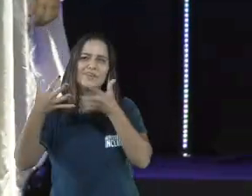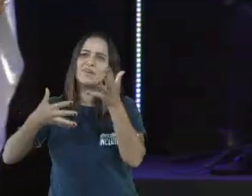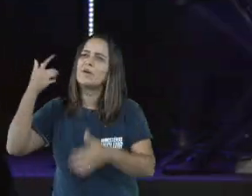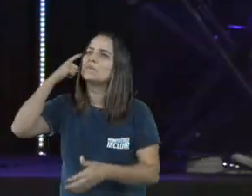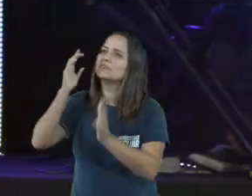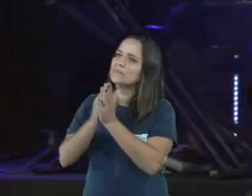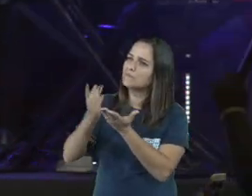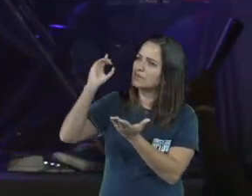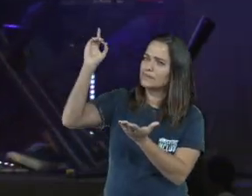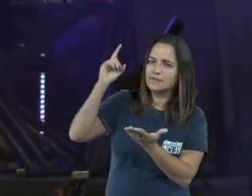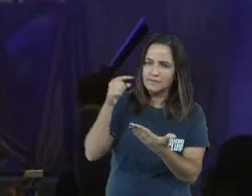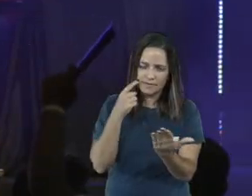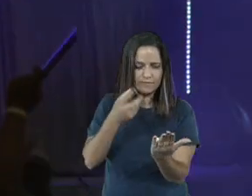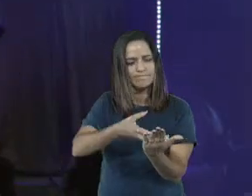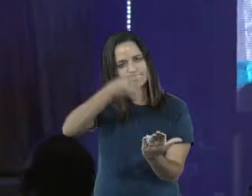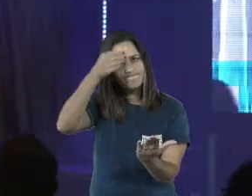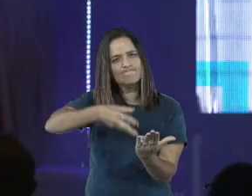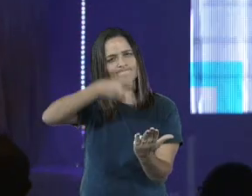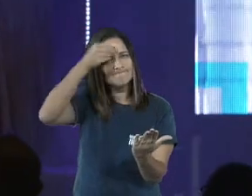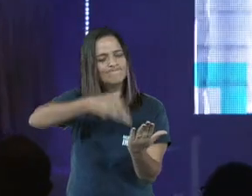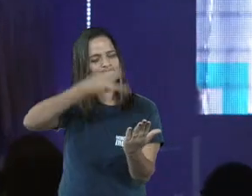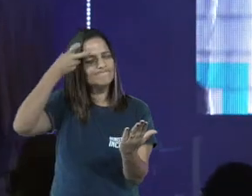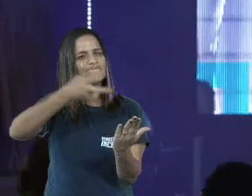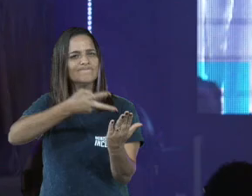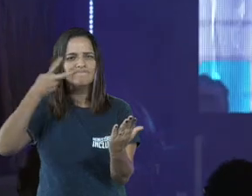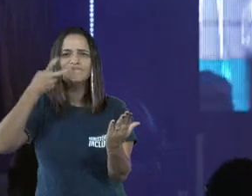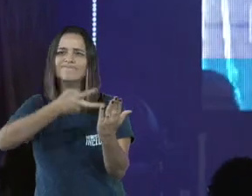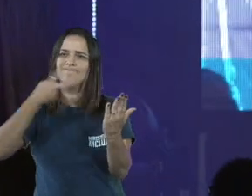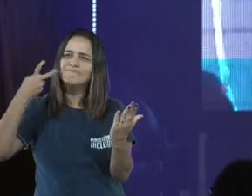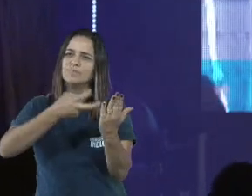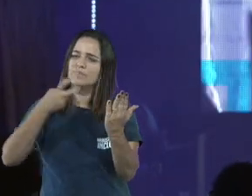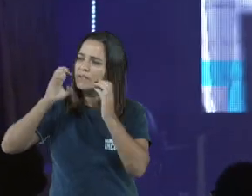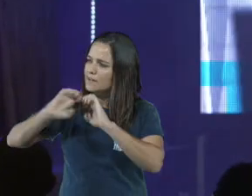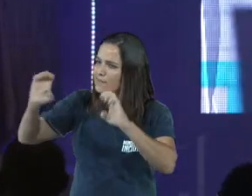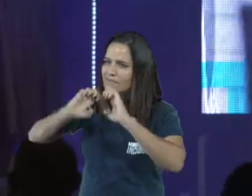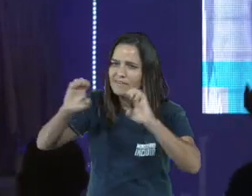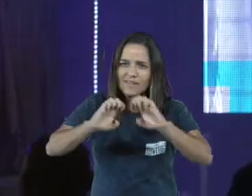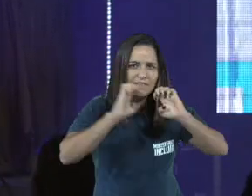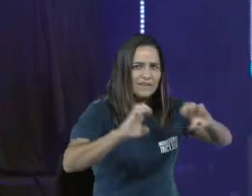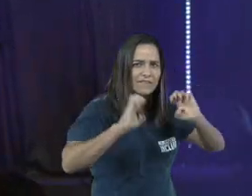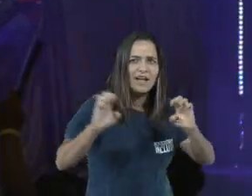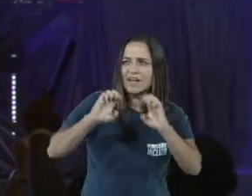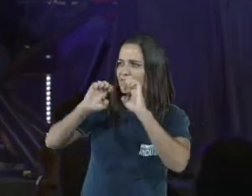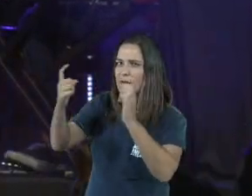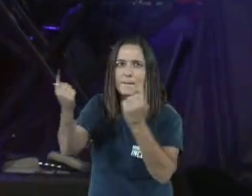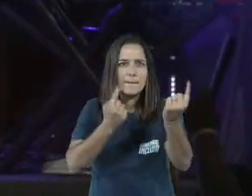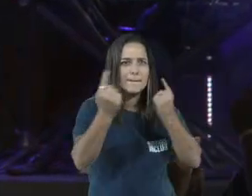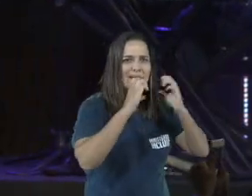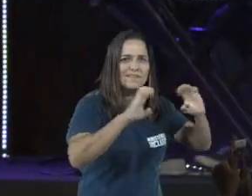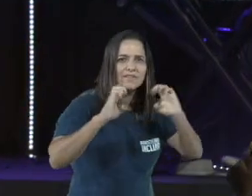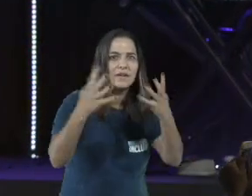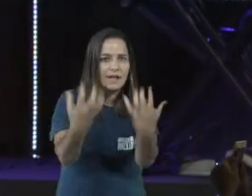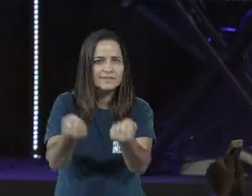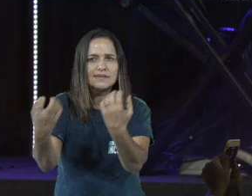da tua vida e amanhã é só falar de Jesus para alguém Amém beleza todo mundo tá dentro